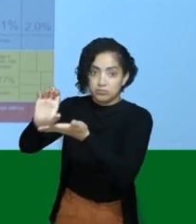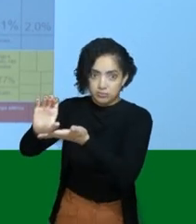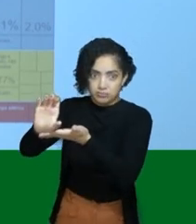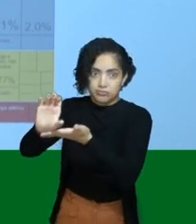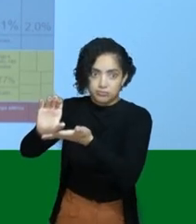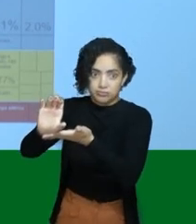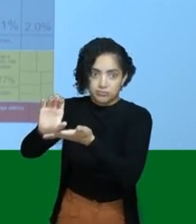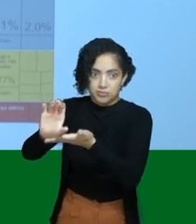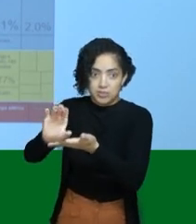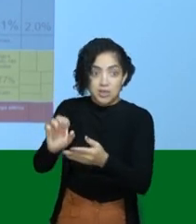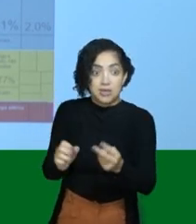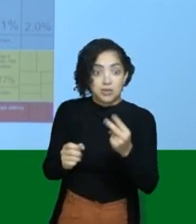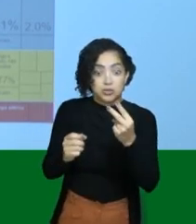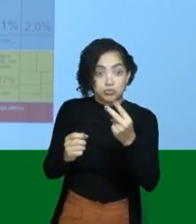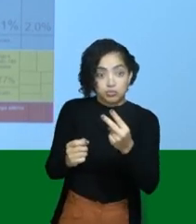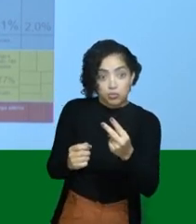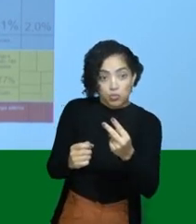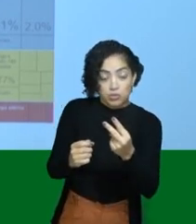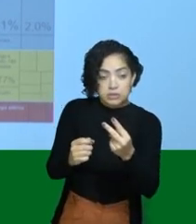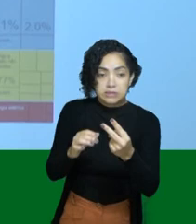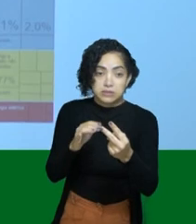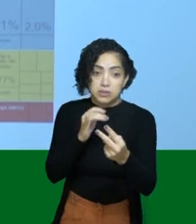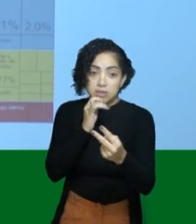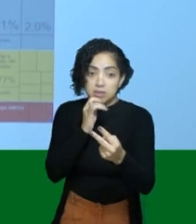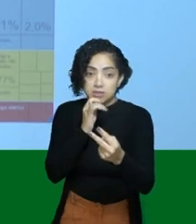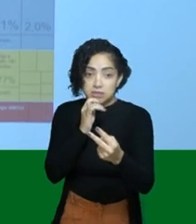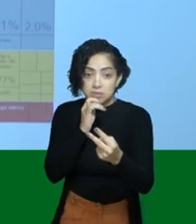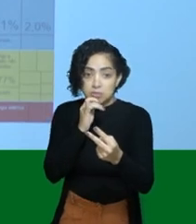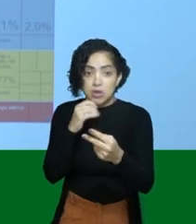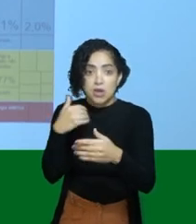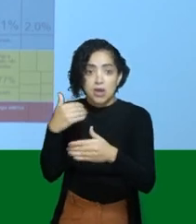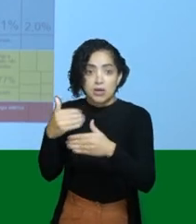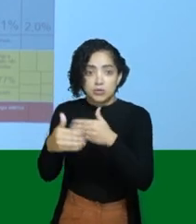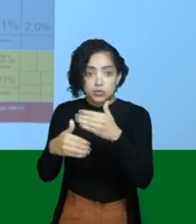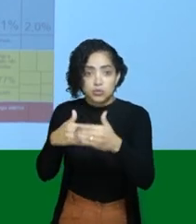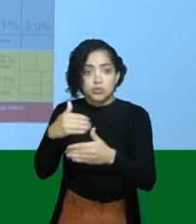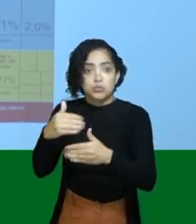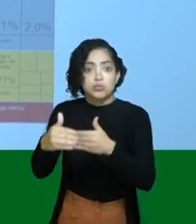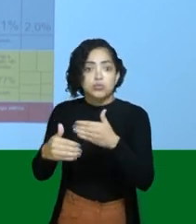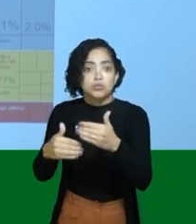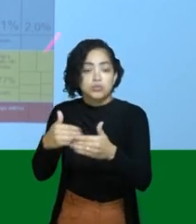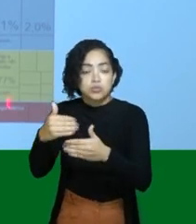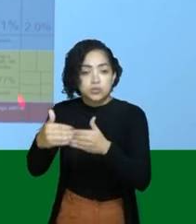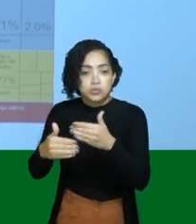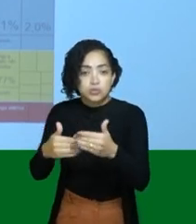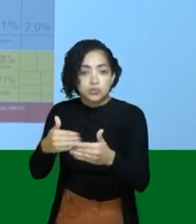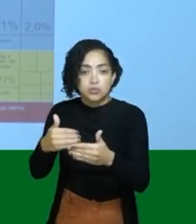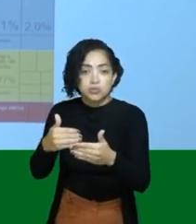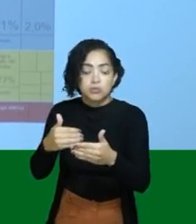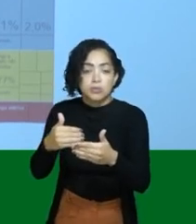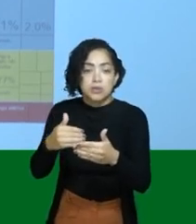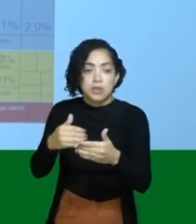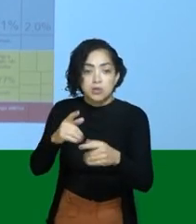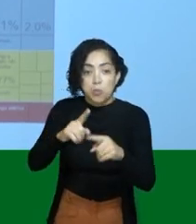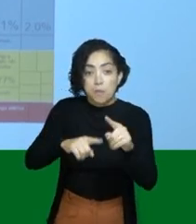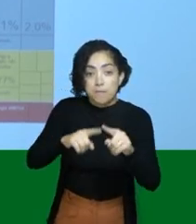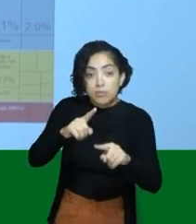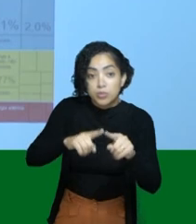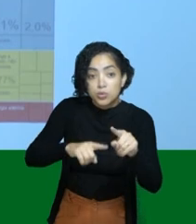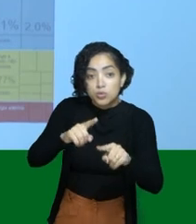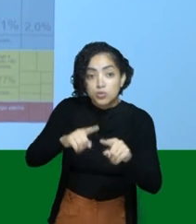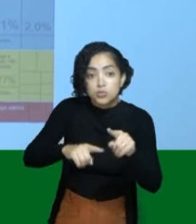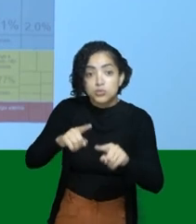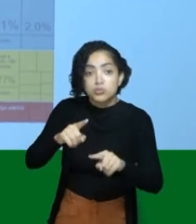2, que vale 2, e a gente vai, e aí é tudo adicionado, né, não é bruto. Tá?